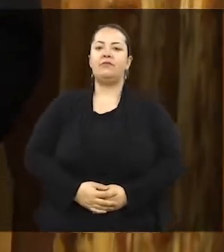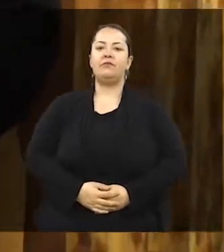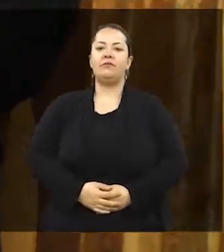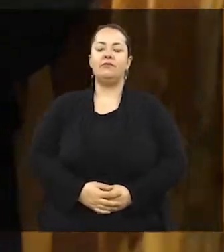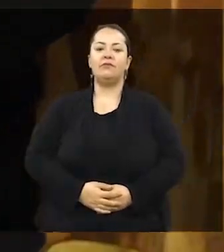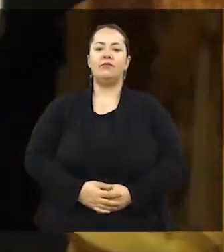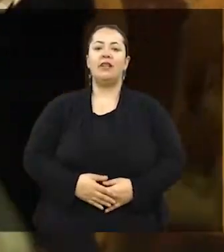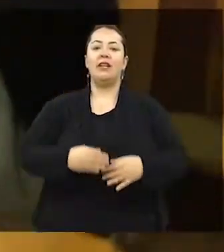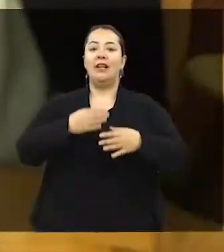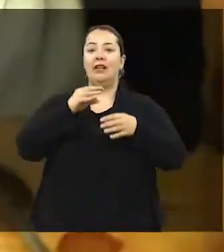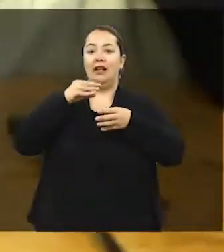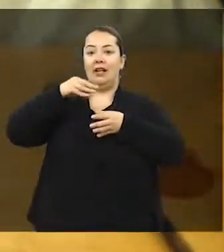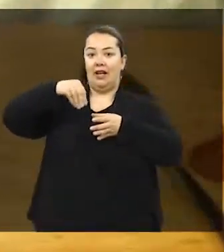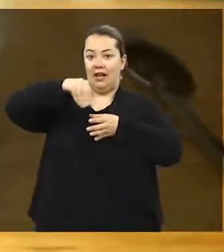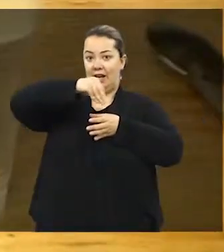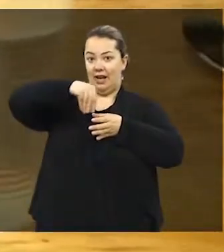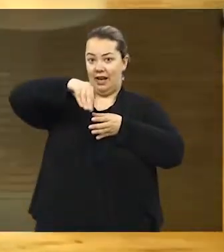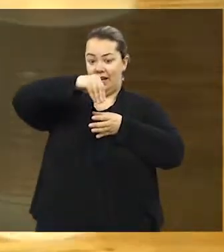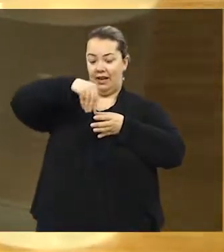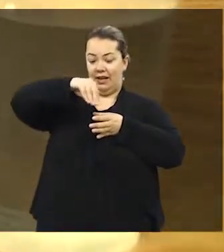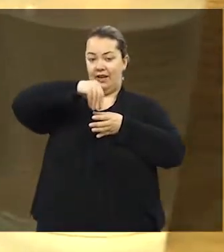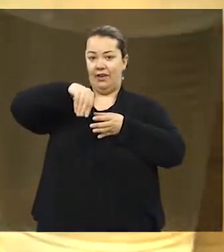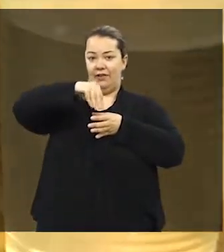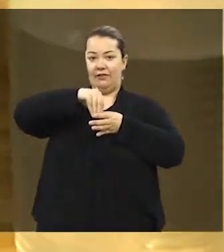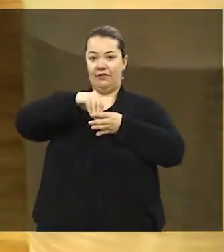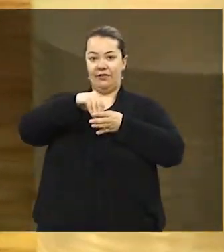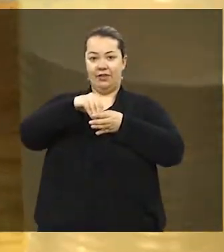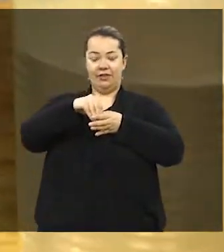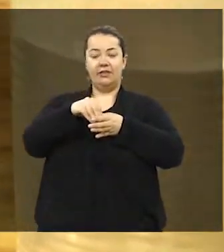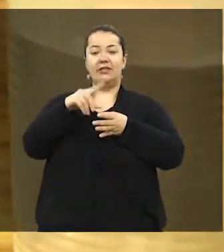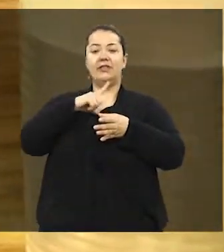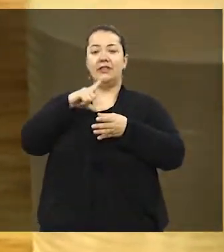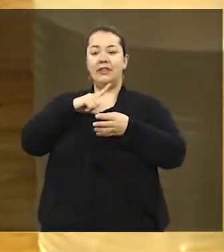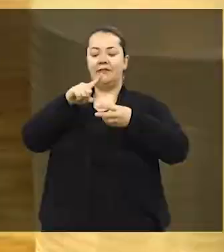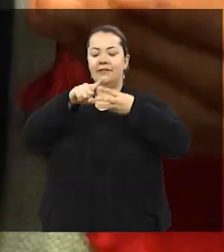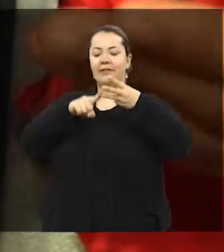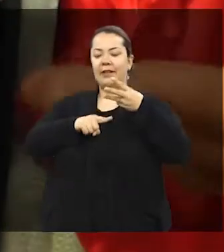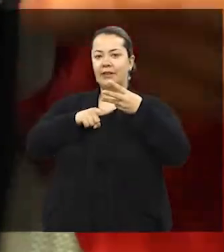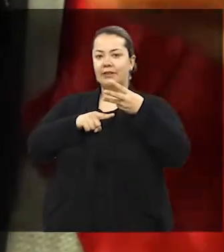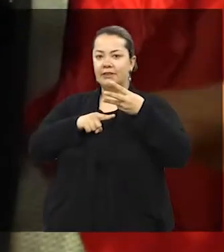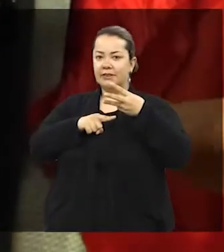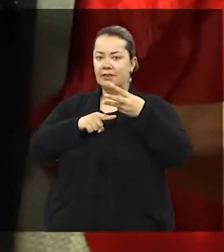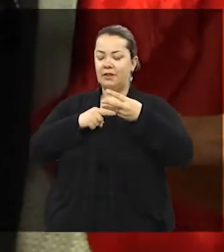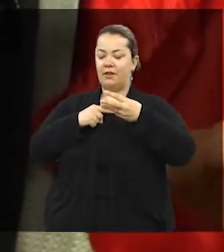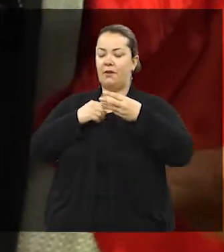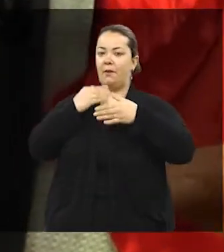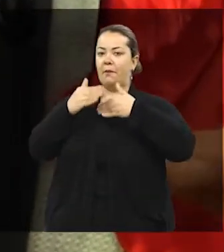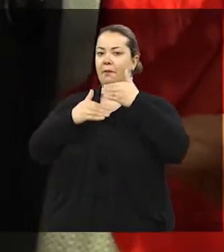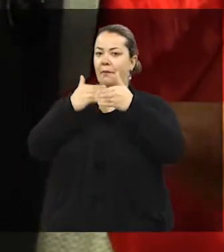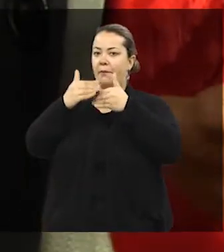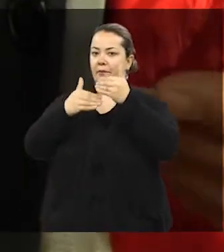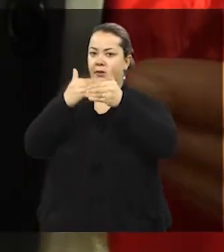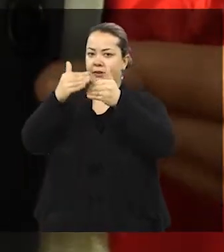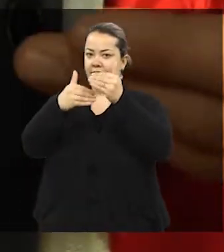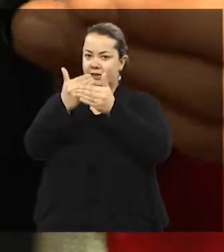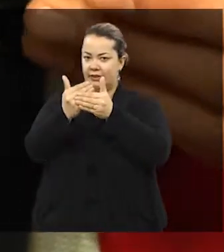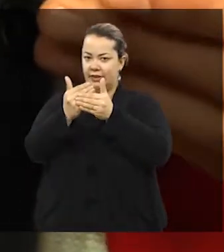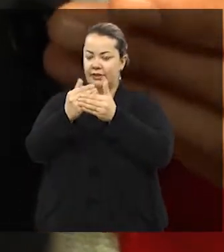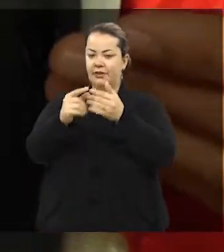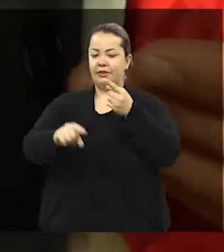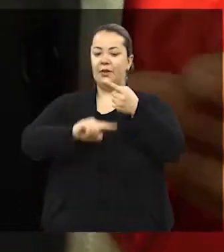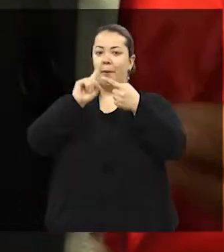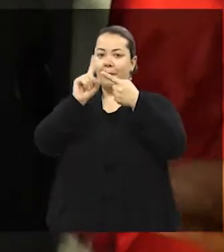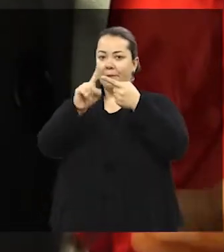ela é passada por 3 processos, que são eles: o sapeco, onde